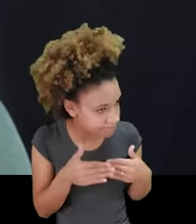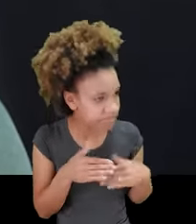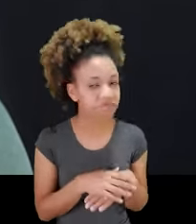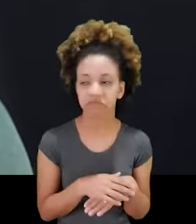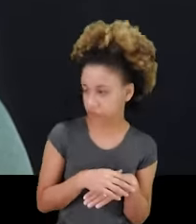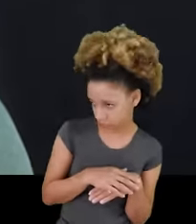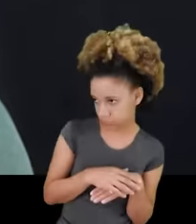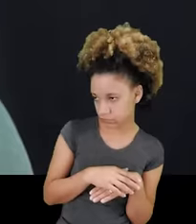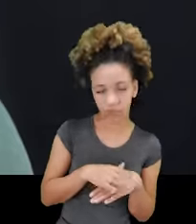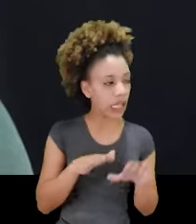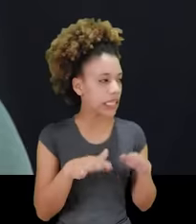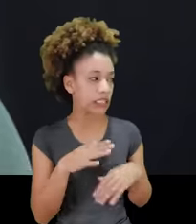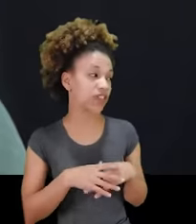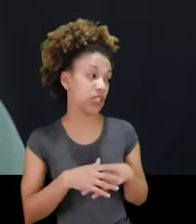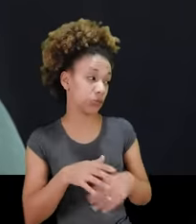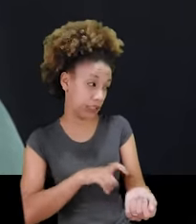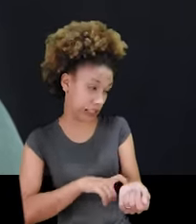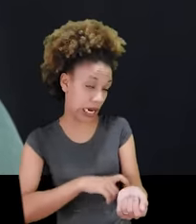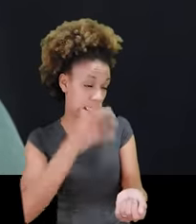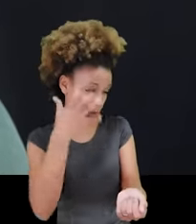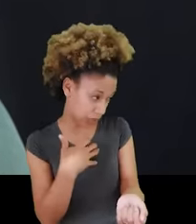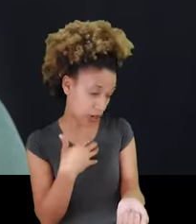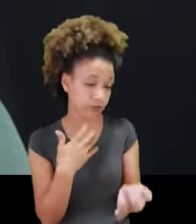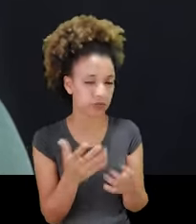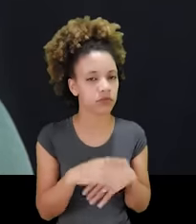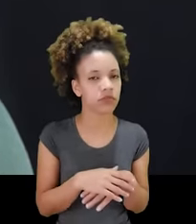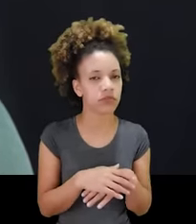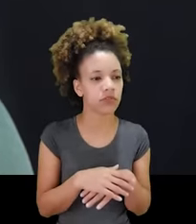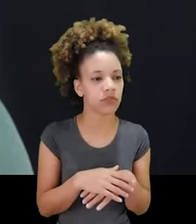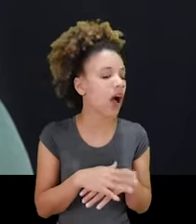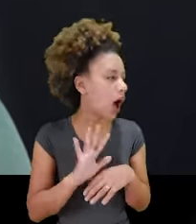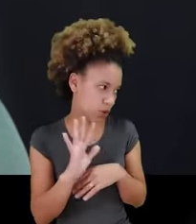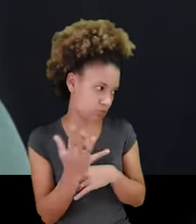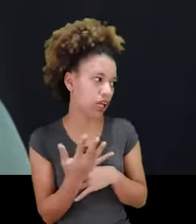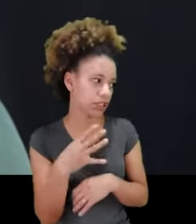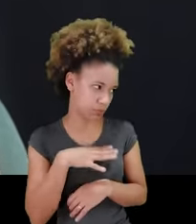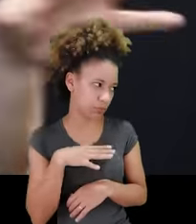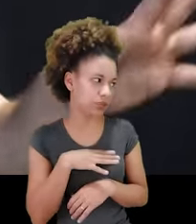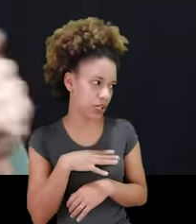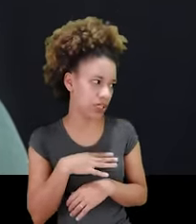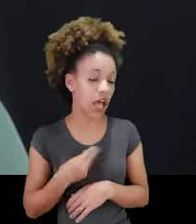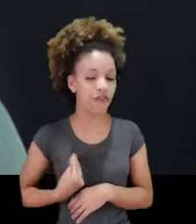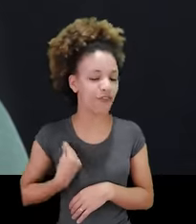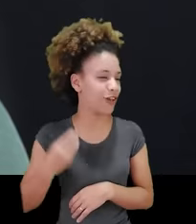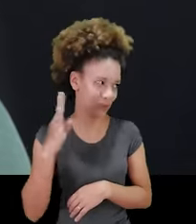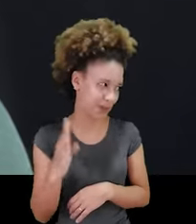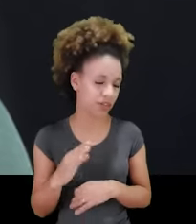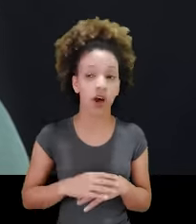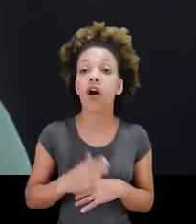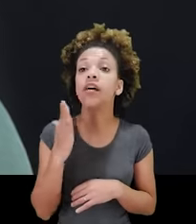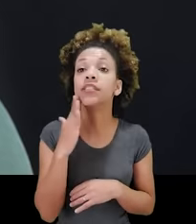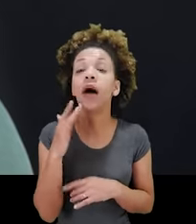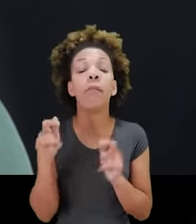o cara, talvez seja uma coisa do estresse, do cara ser mais bruto. Você fala assim, isso acontece muito para um português assim que tá morando no Brasil. Você